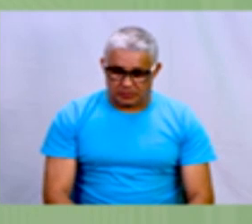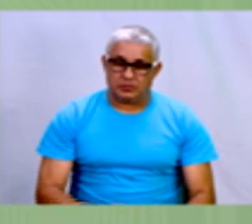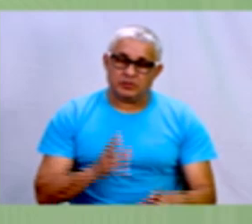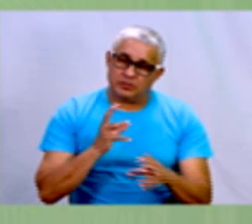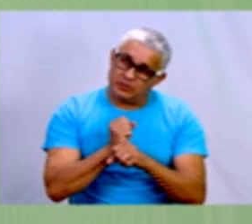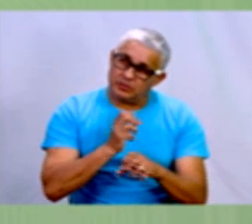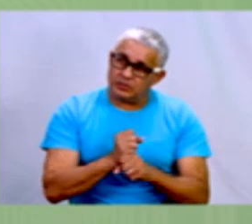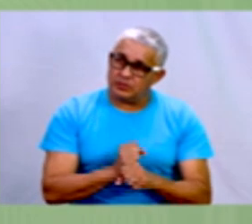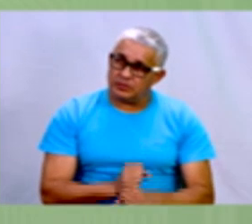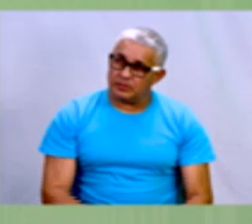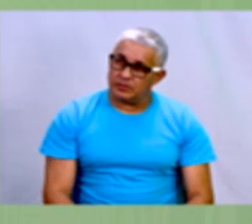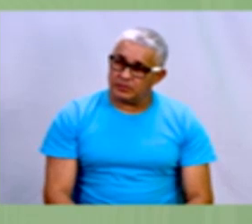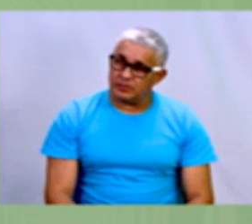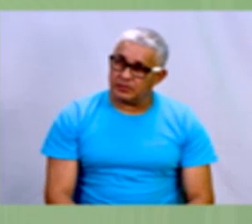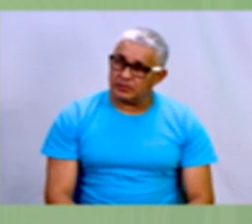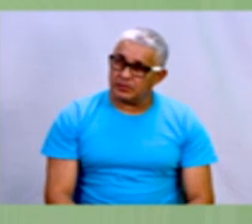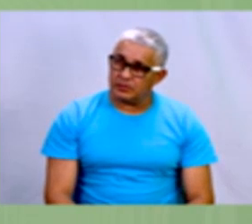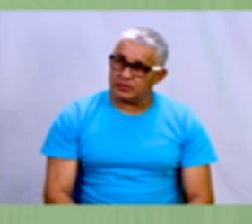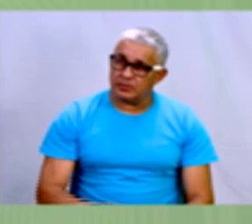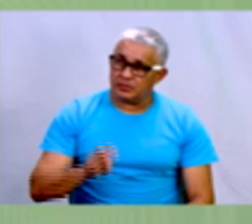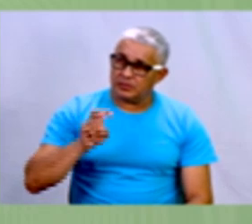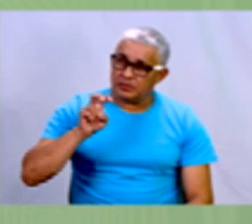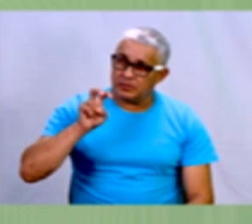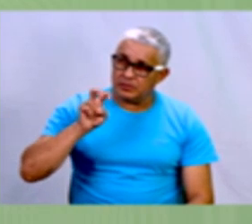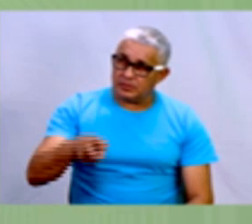conta aqui, vai dar